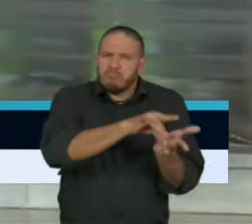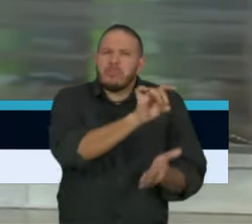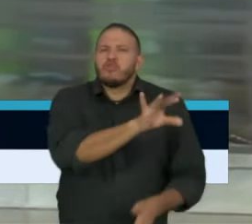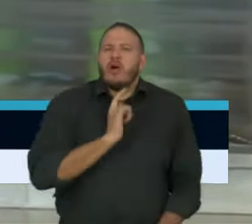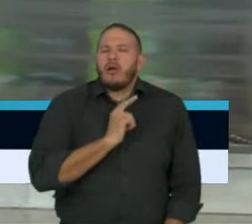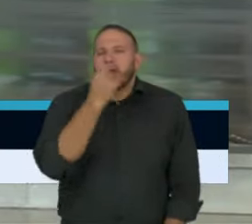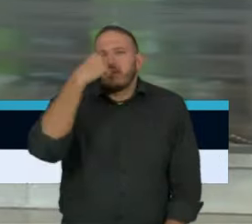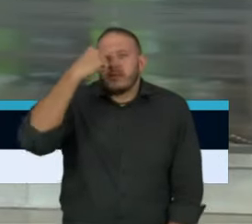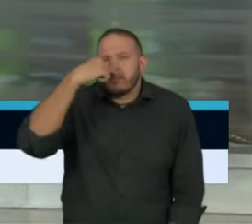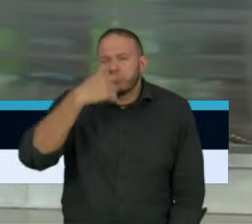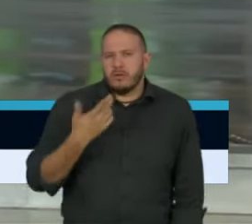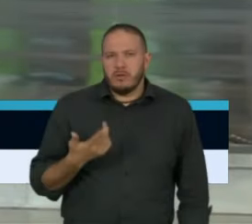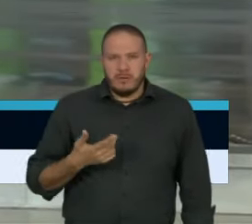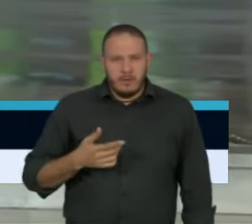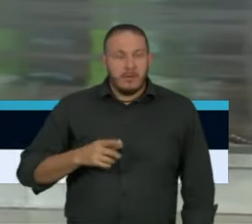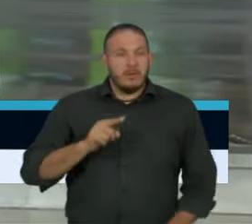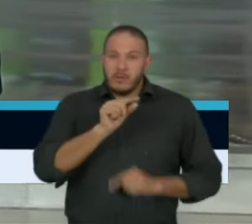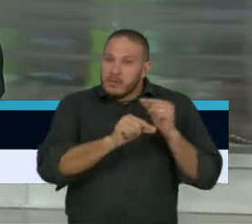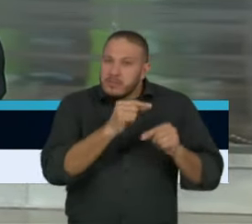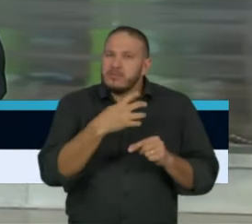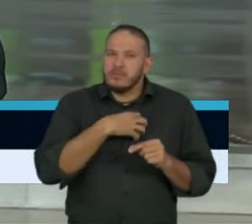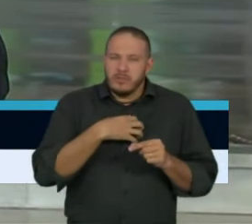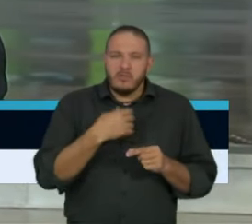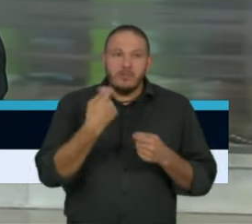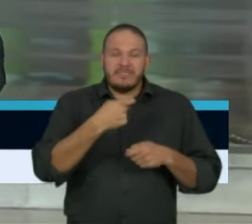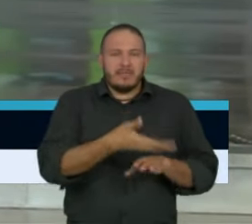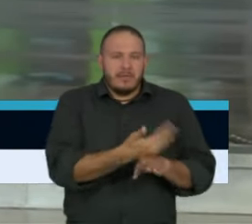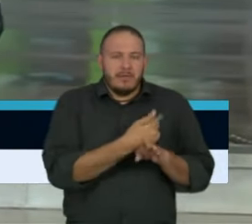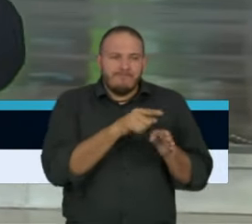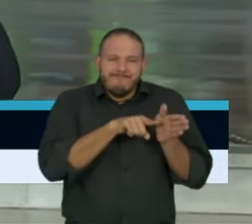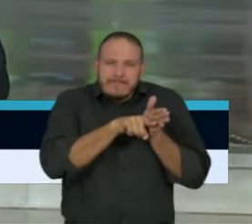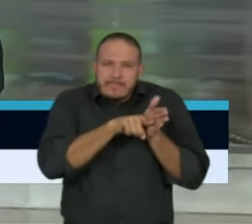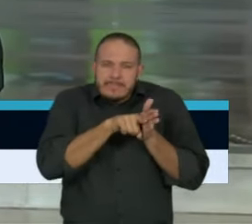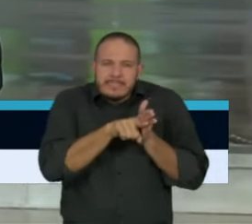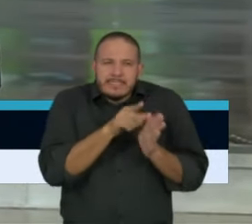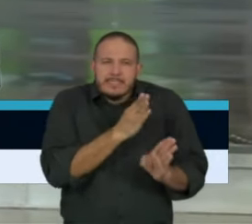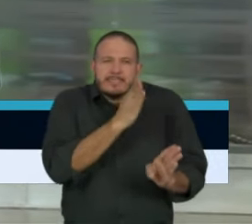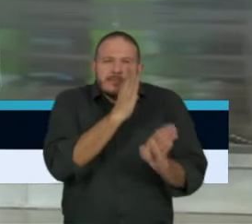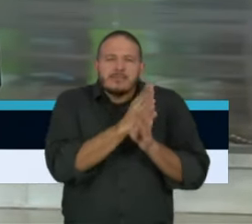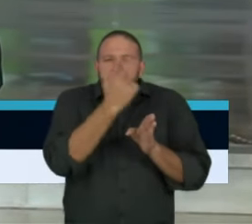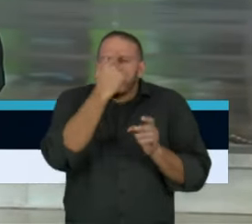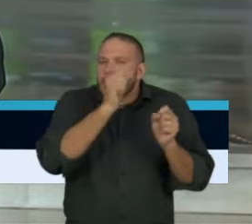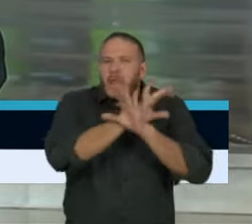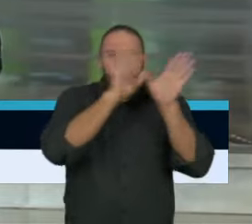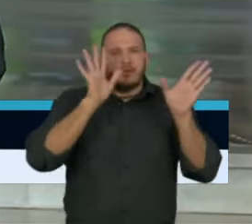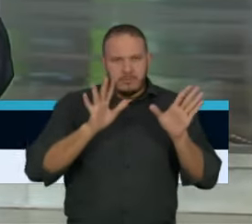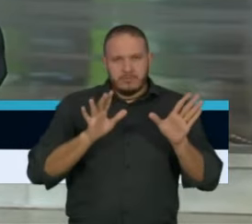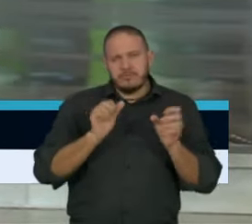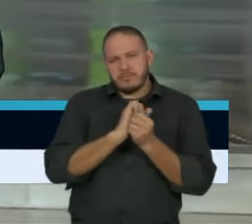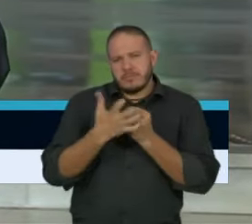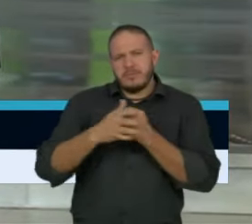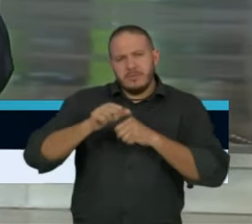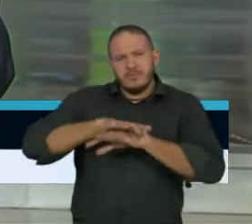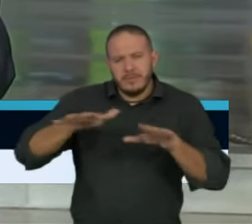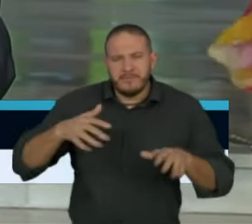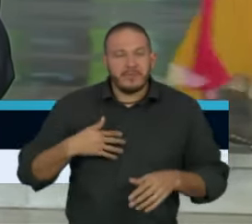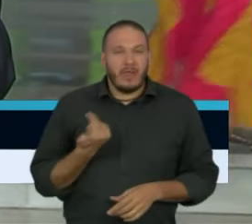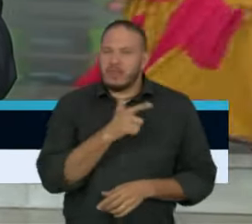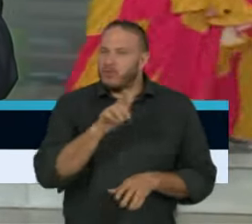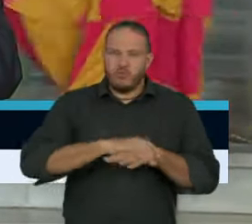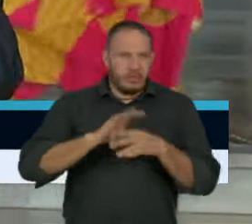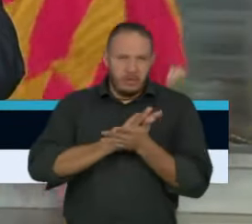Então, nesse sentido, a gente precisa ter o diagnóstico correto da epidemia como um todo. Então, não há nenhuma orientação